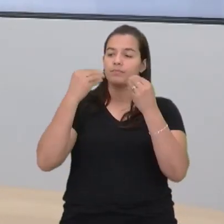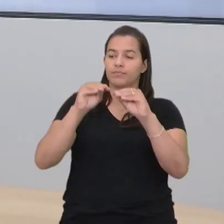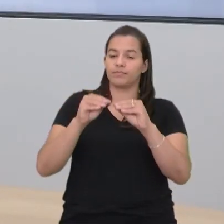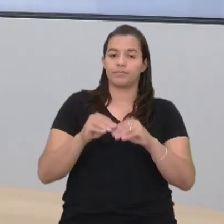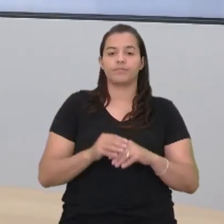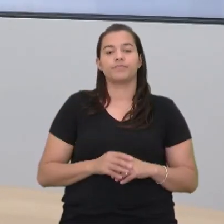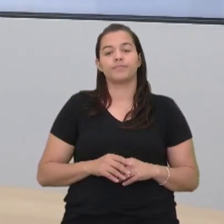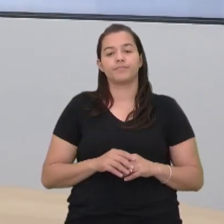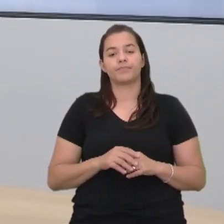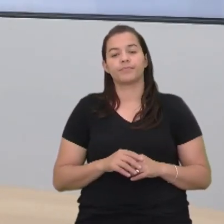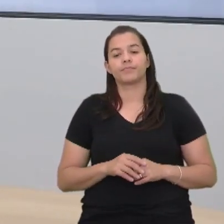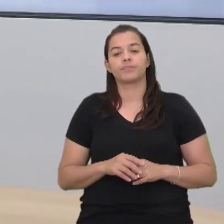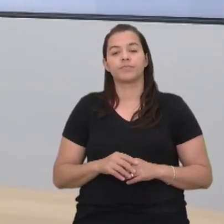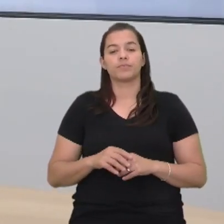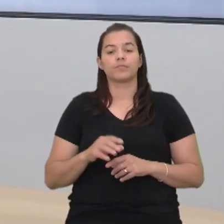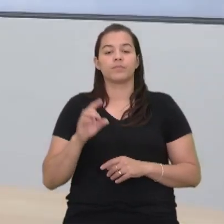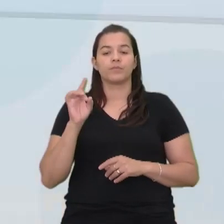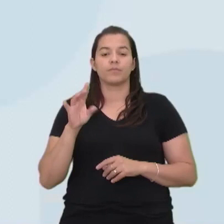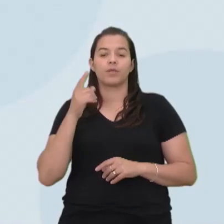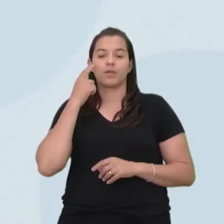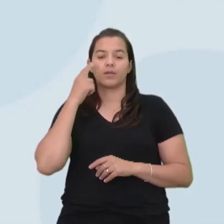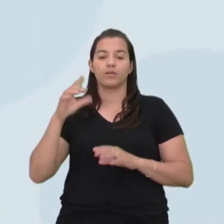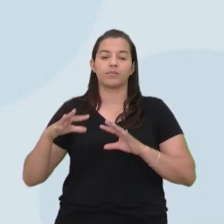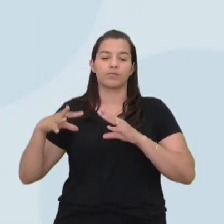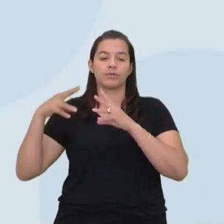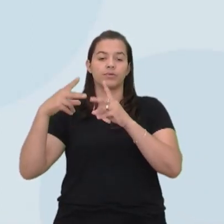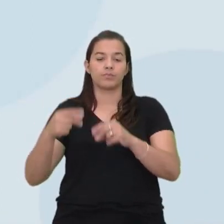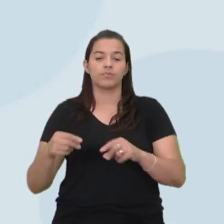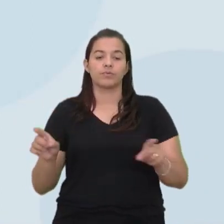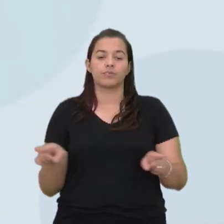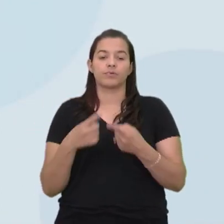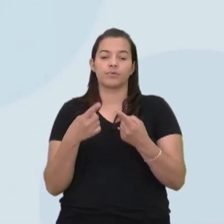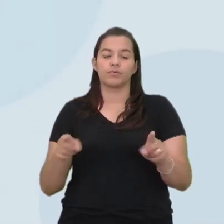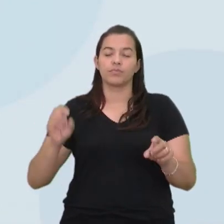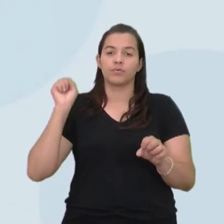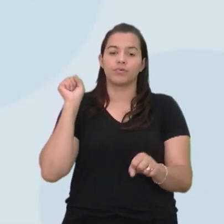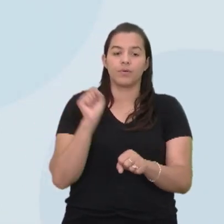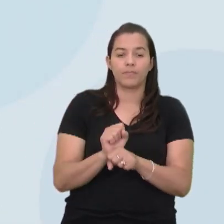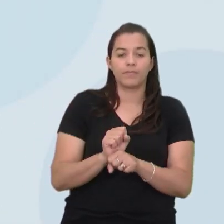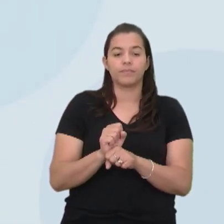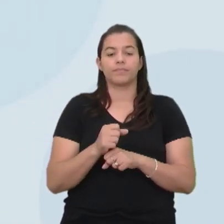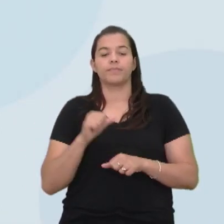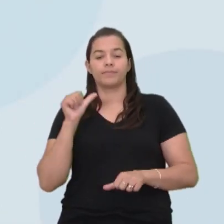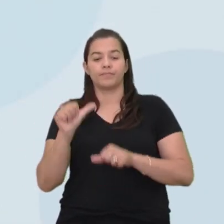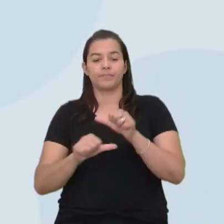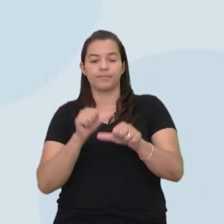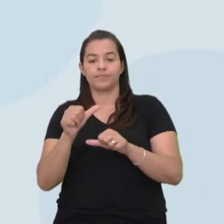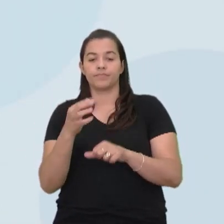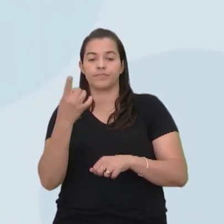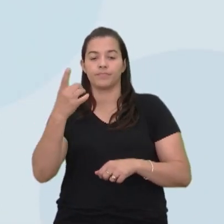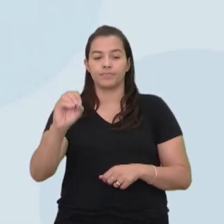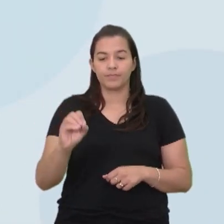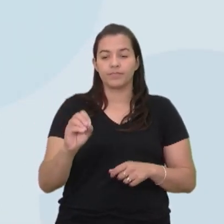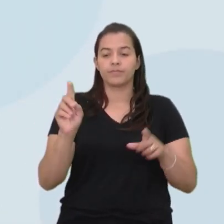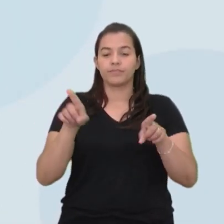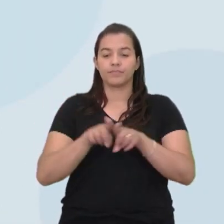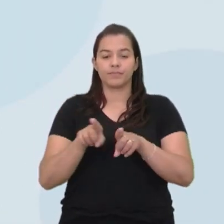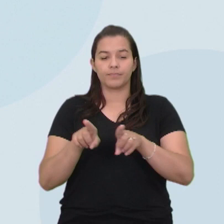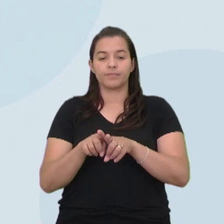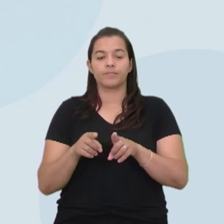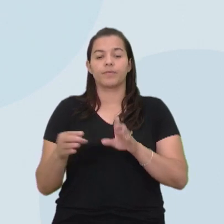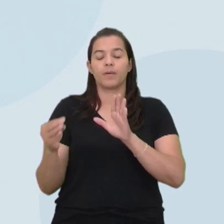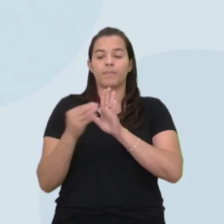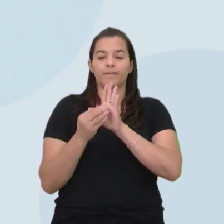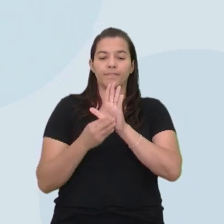miau até o fim, toque só o miau, toque todos os sons, pare todos os sons. Mude 10 no efeito do som, que aqui tem o som, tem uma